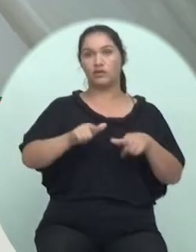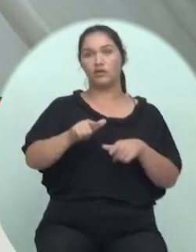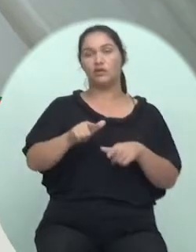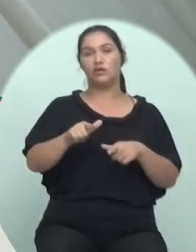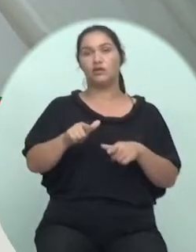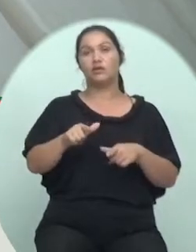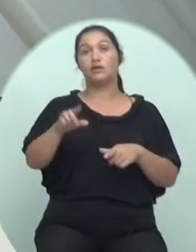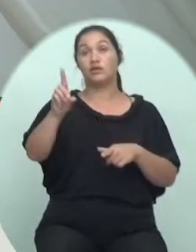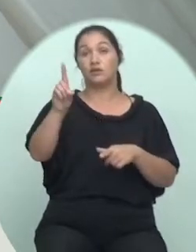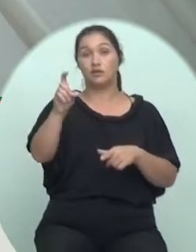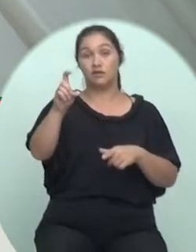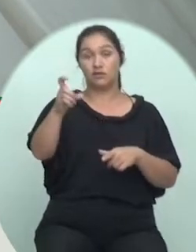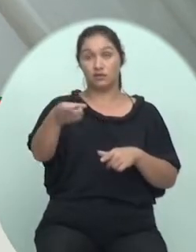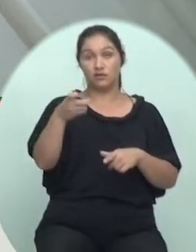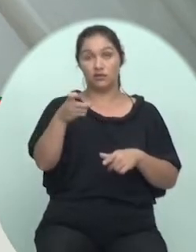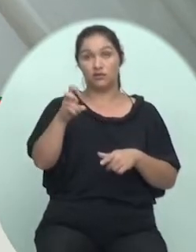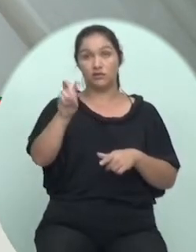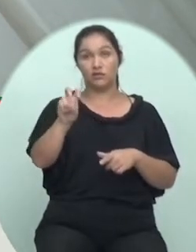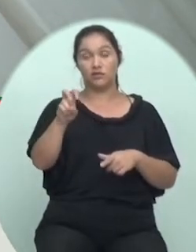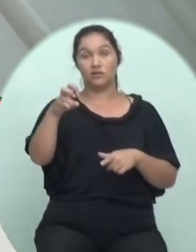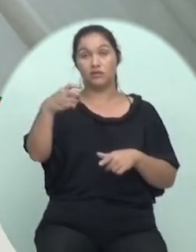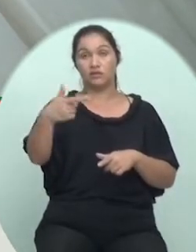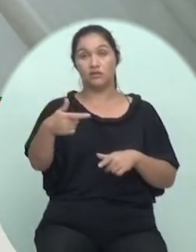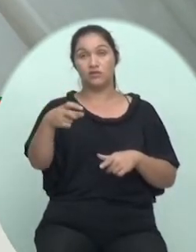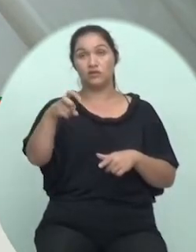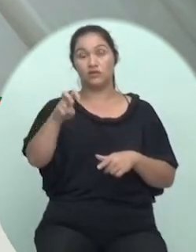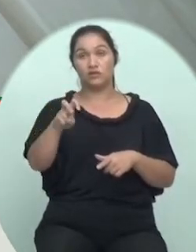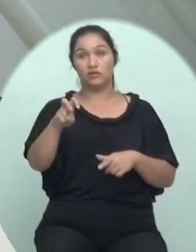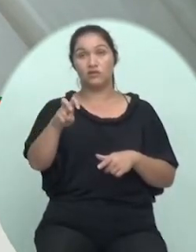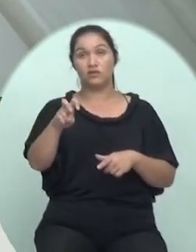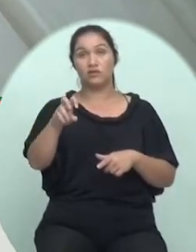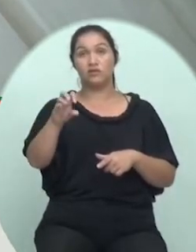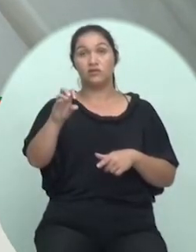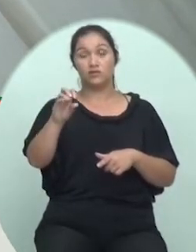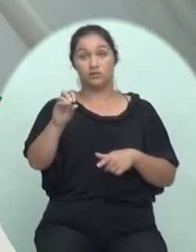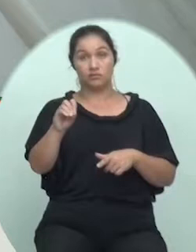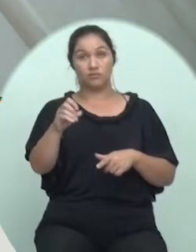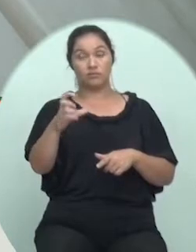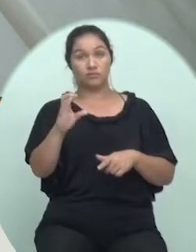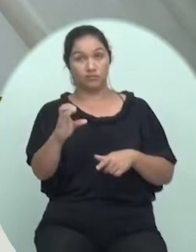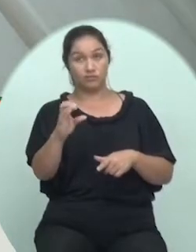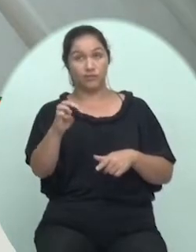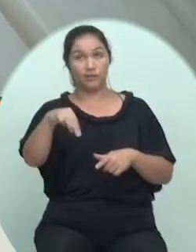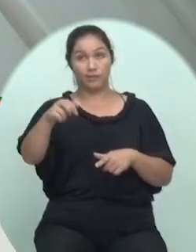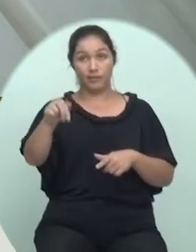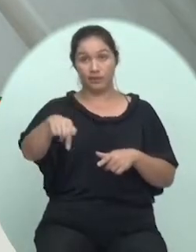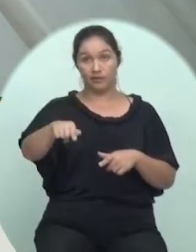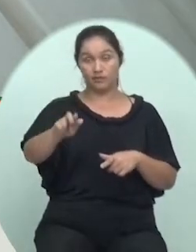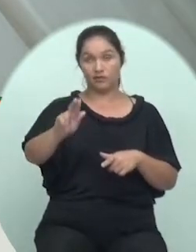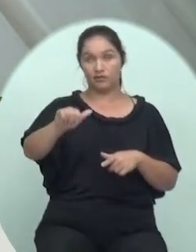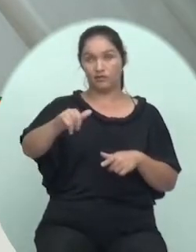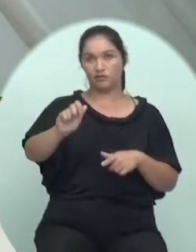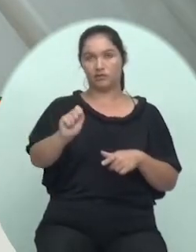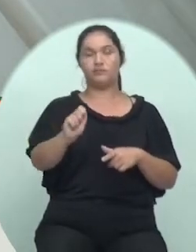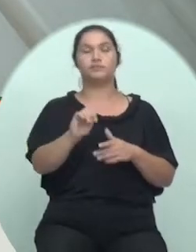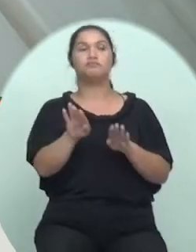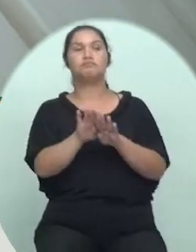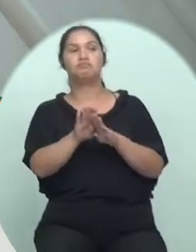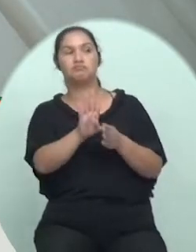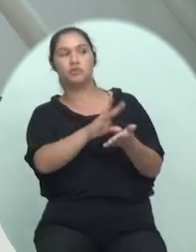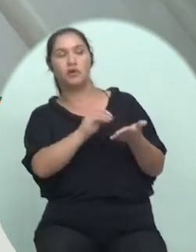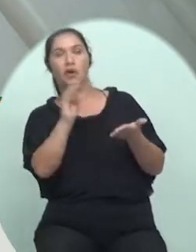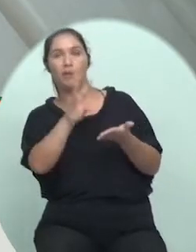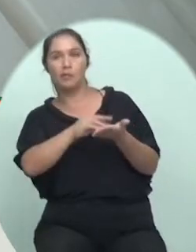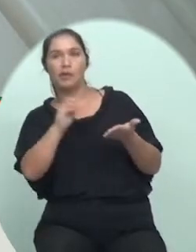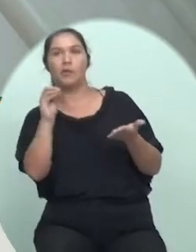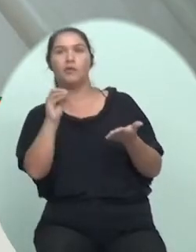DX-225LC, devidamente registrada no patrimônio sob o número 528. Terceiro, requer também cópia de todas as